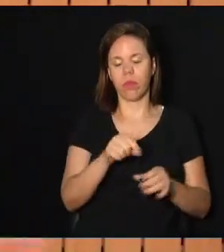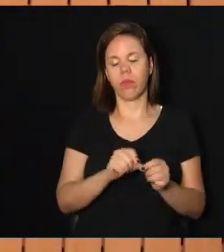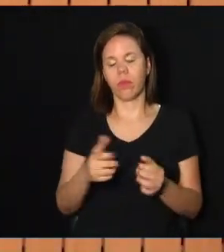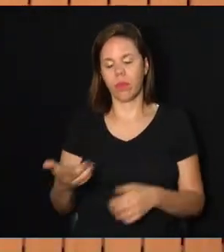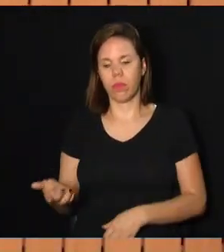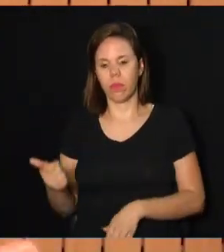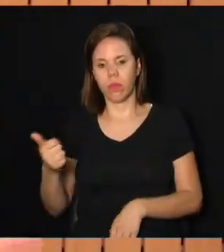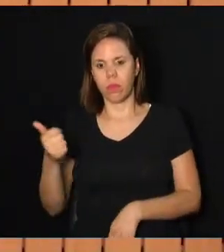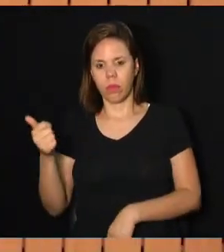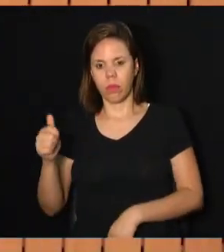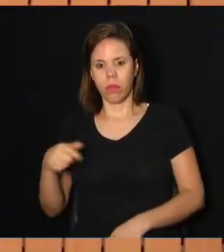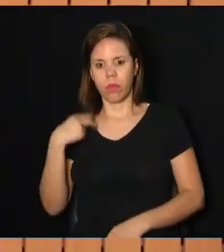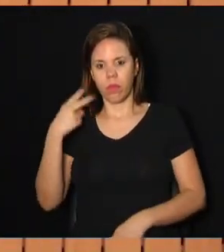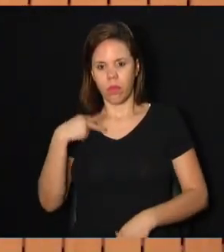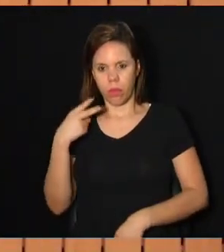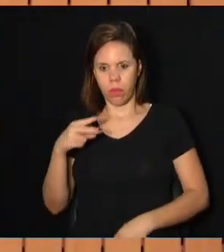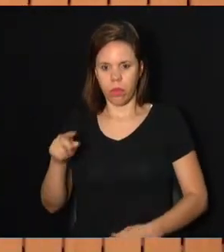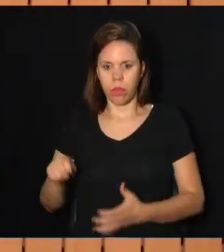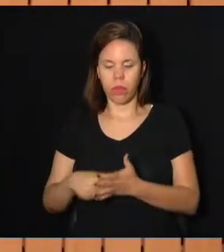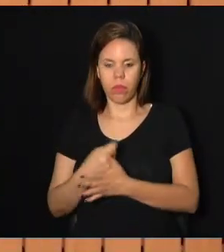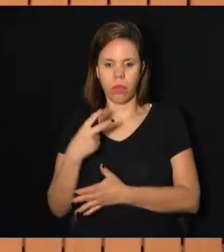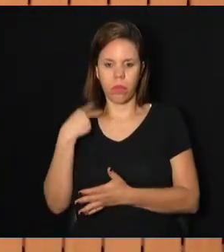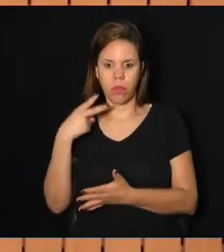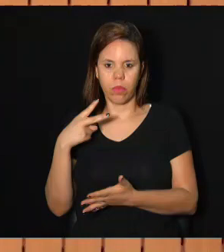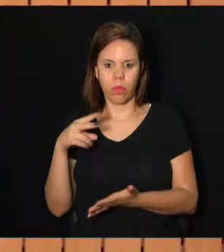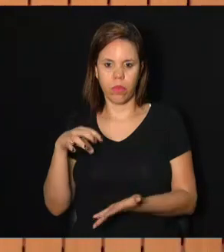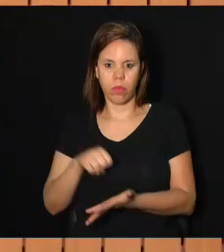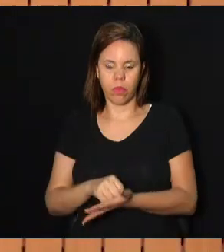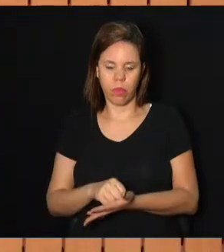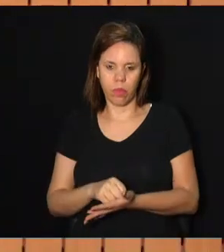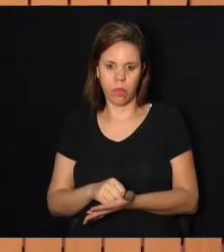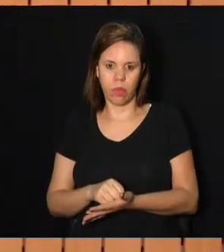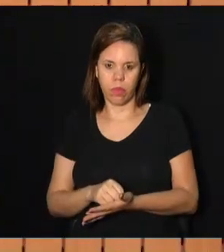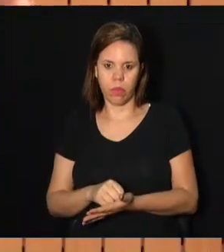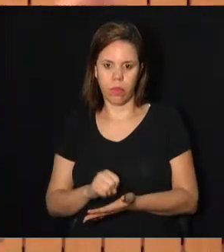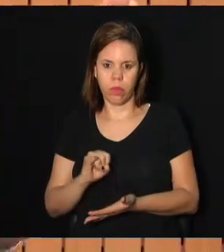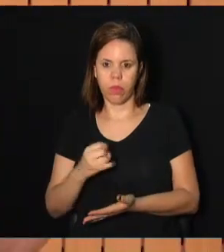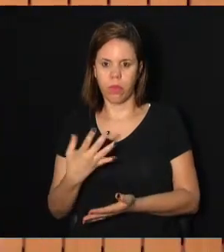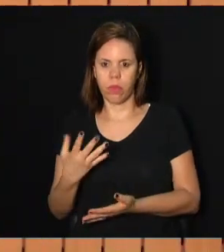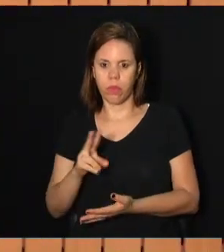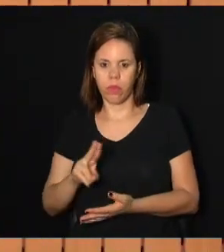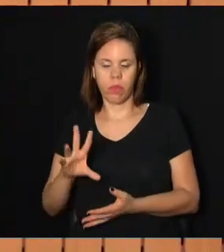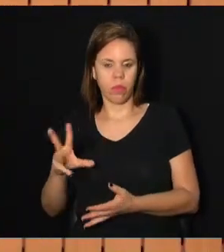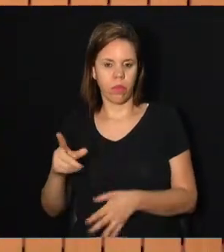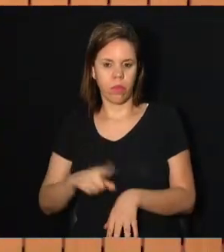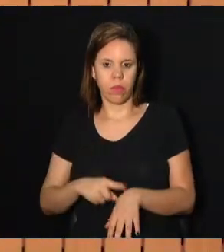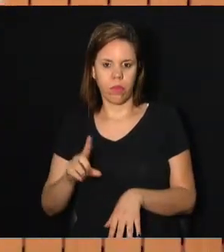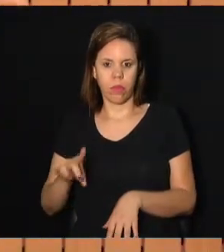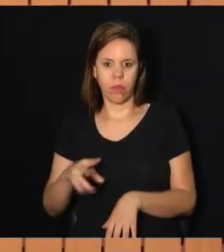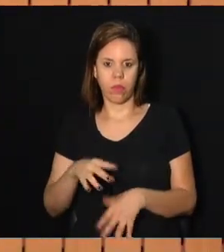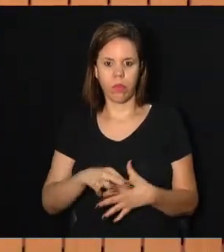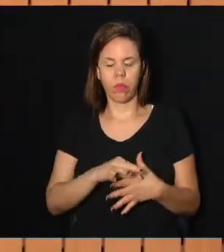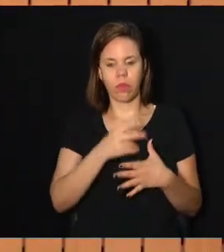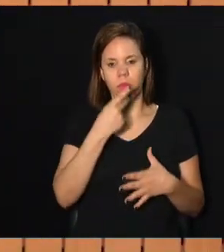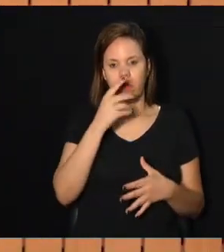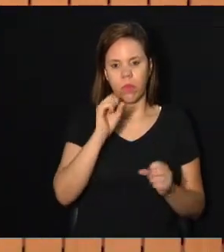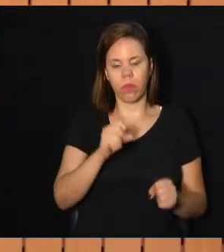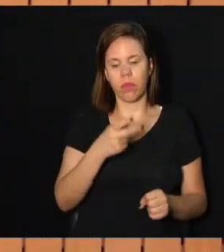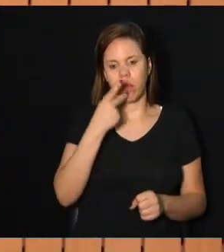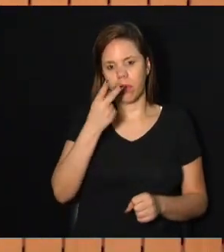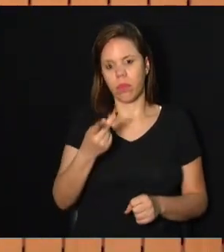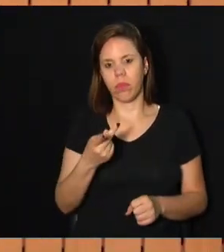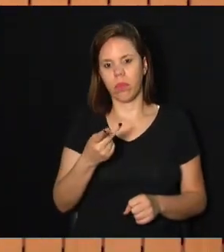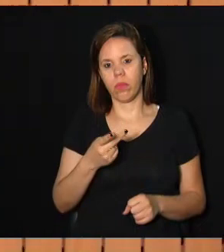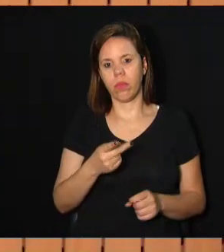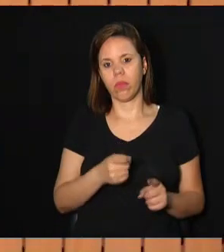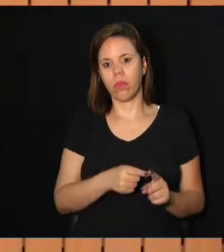a prioridade dos vereadores inscritos, e se ele usar todo o tempo, o líder só pode falar a partir da ordem